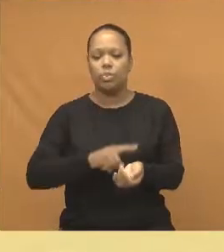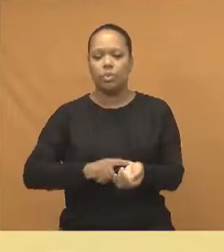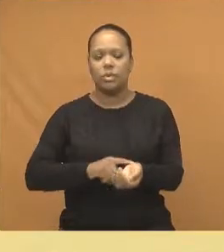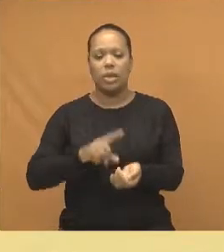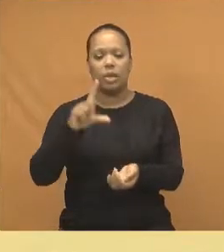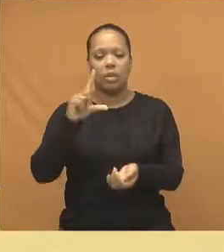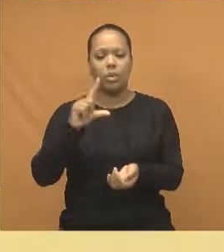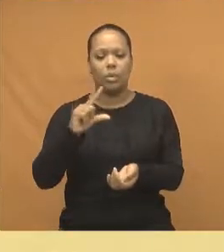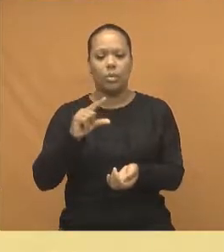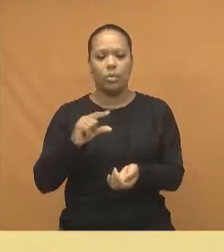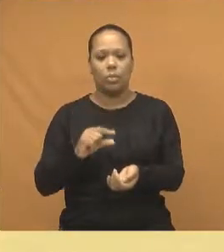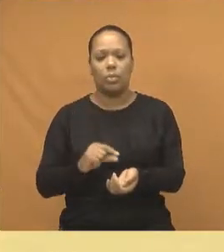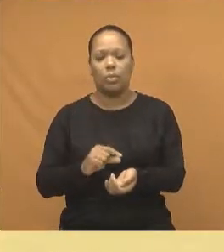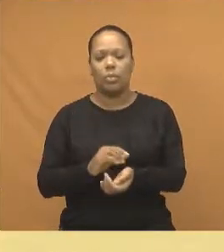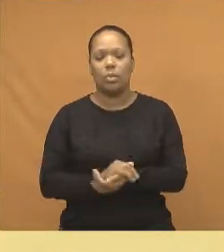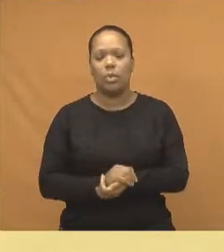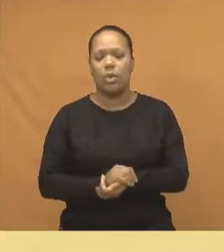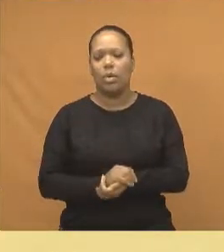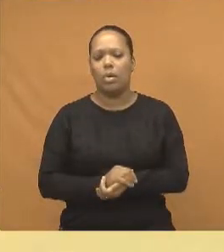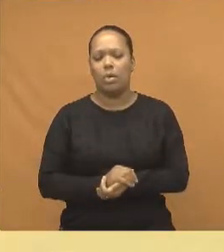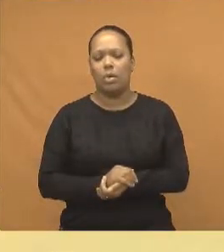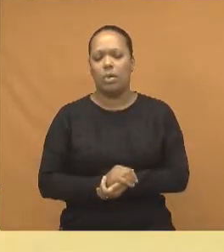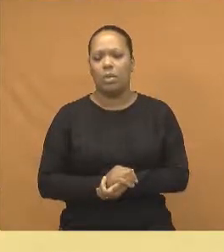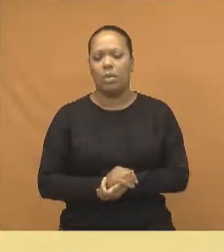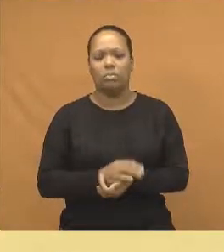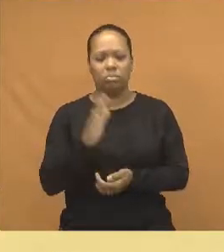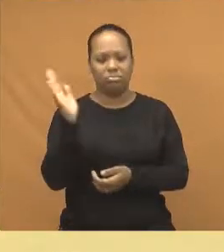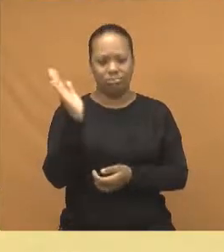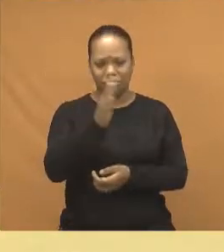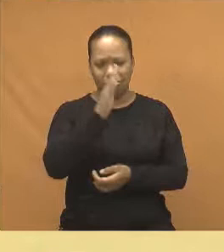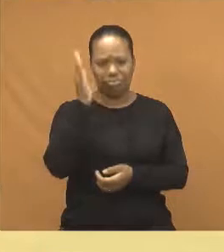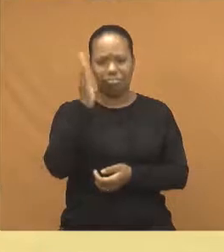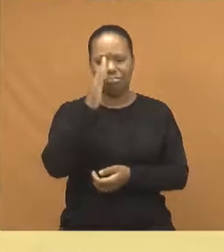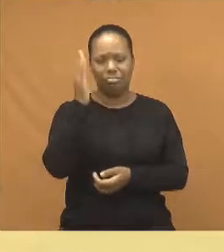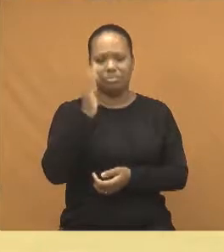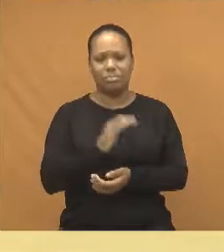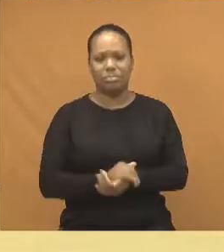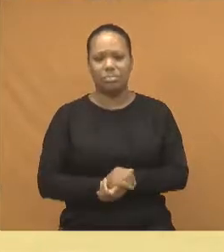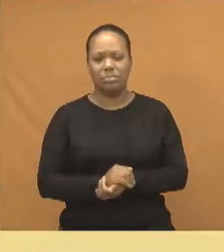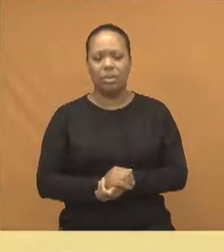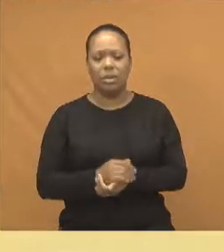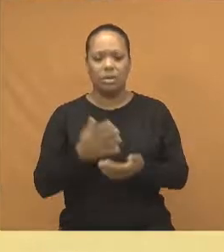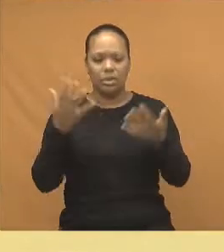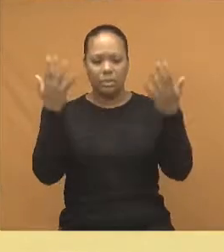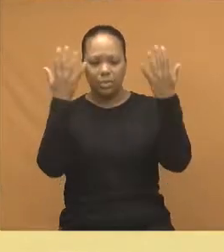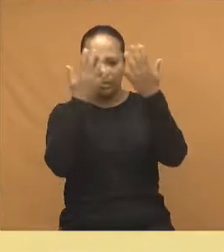podendo causar vários efeitos como mal-estar, visão turva,